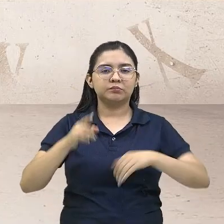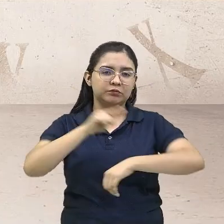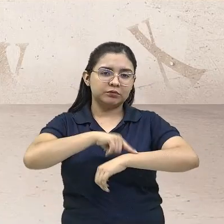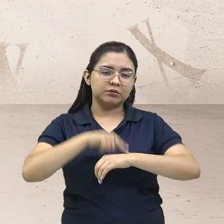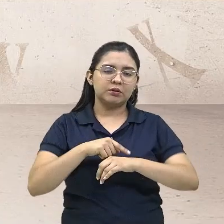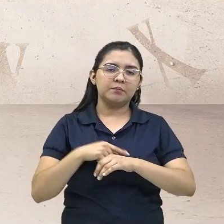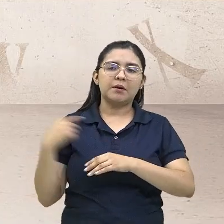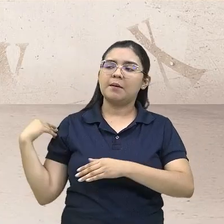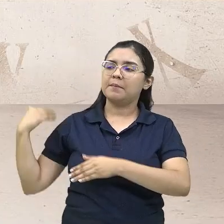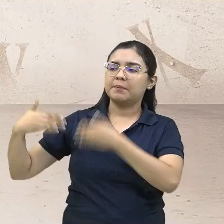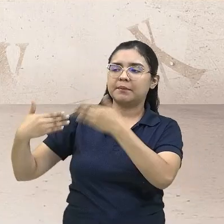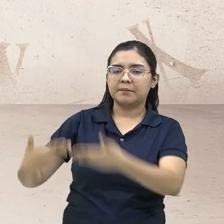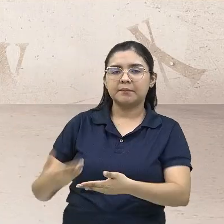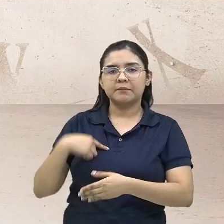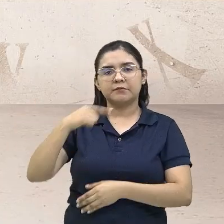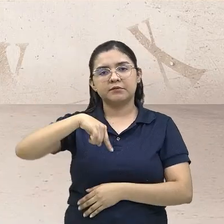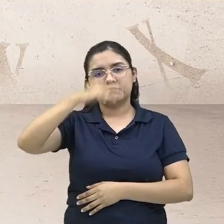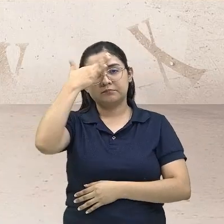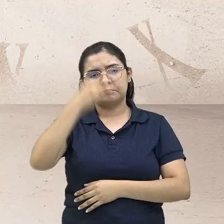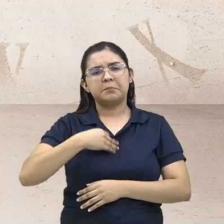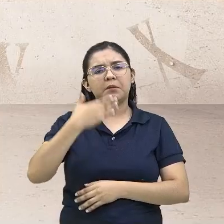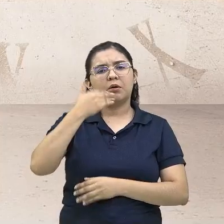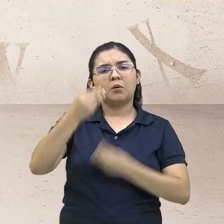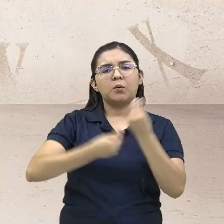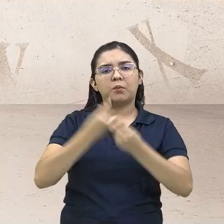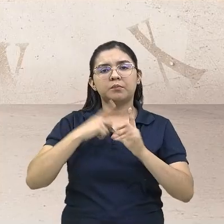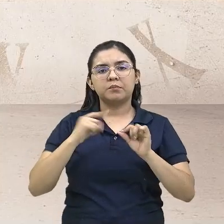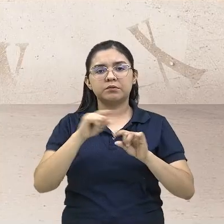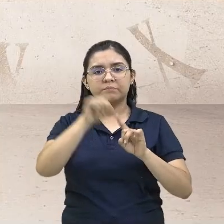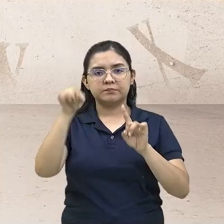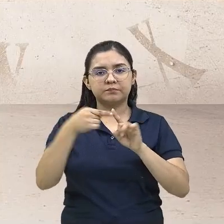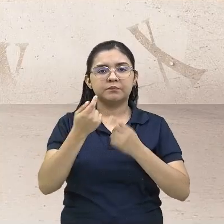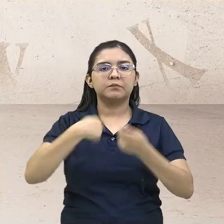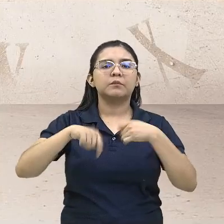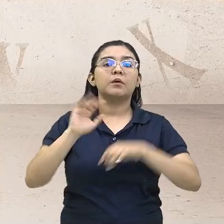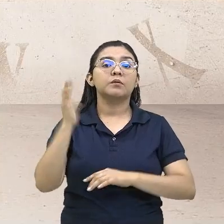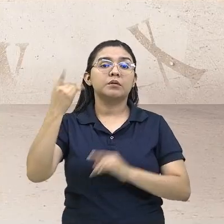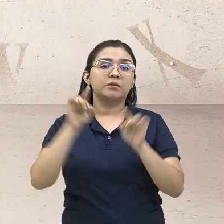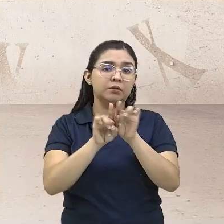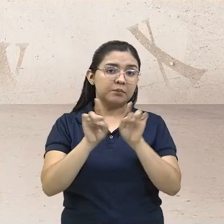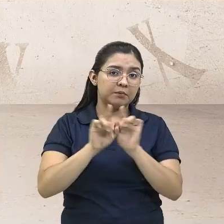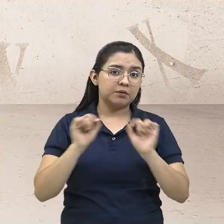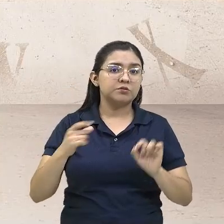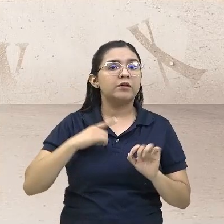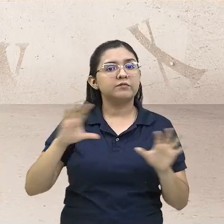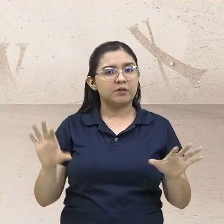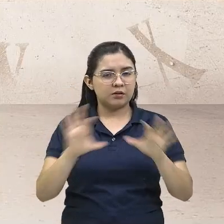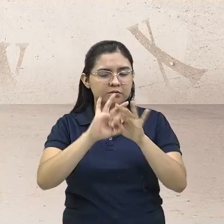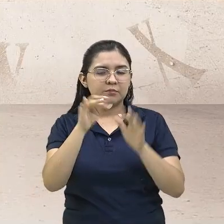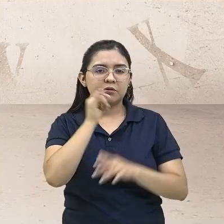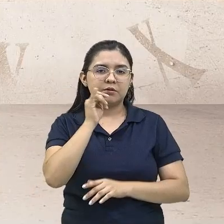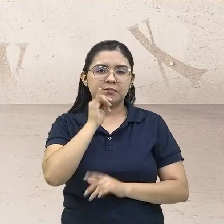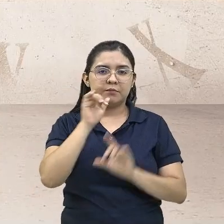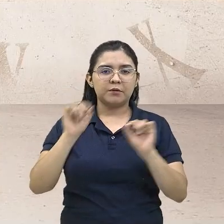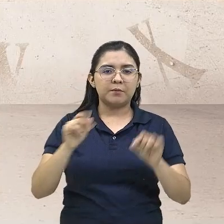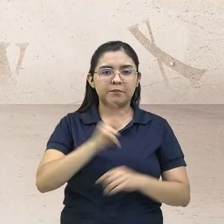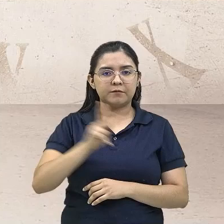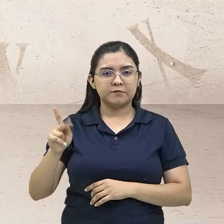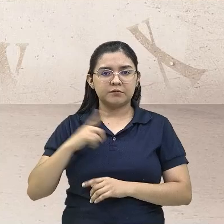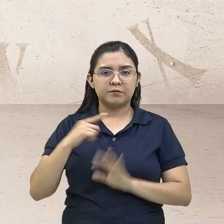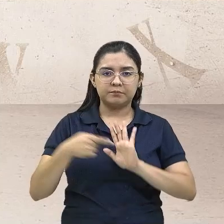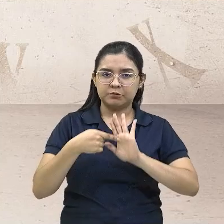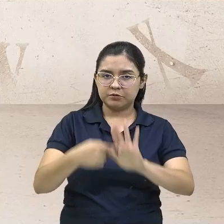noção maior sobre em que momentos esses ciclos econômicos aconteceram e a que eles estavam ligados. Como, por exemplo, ali a professora acabou de